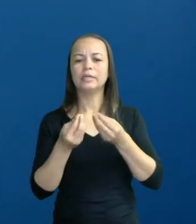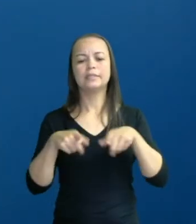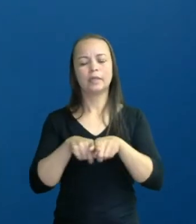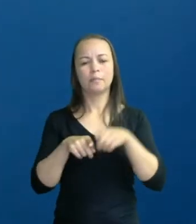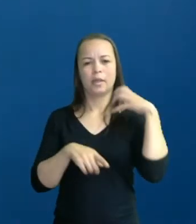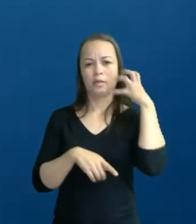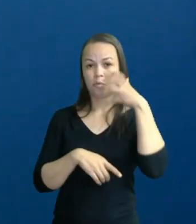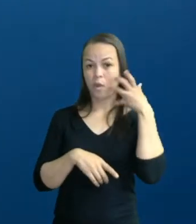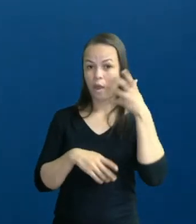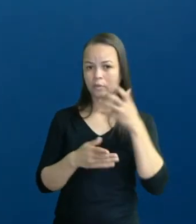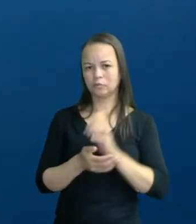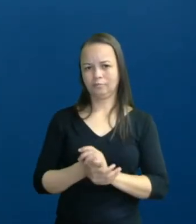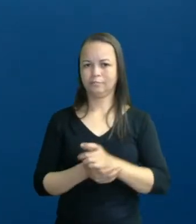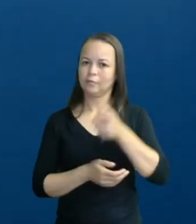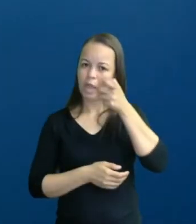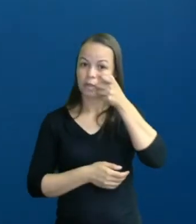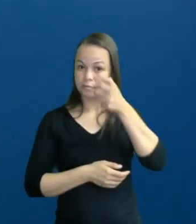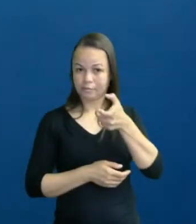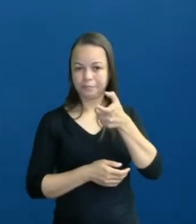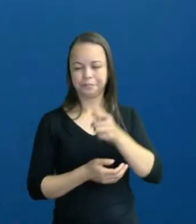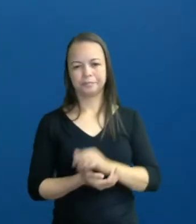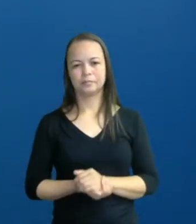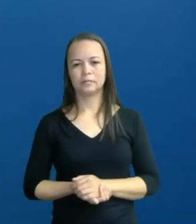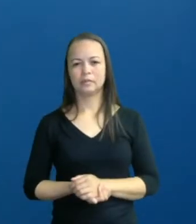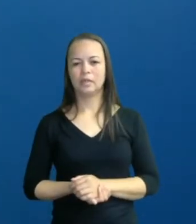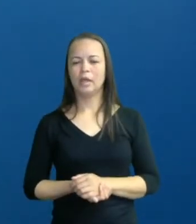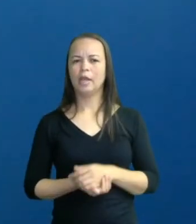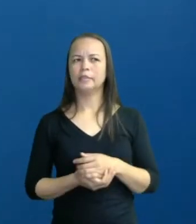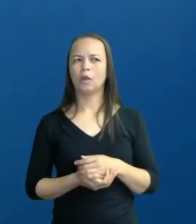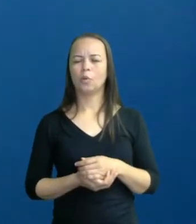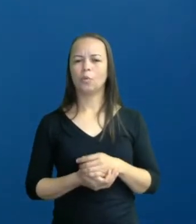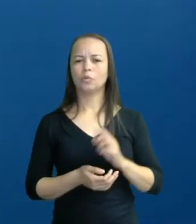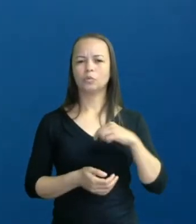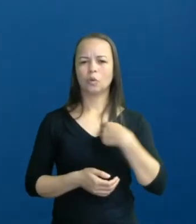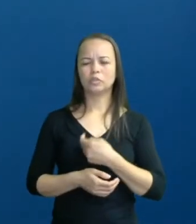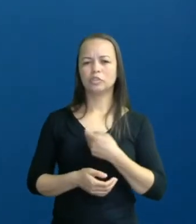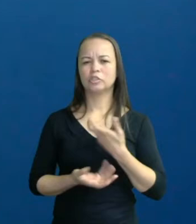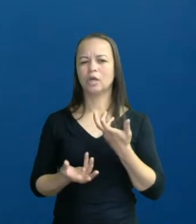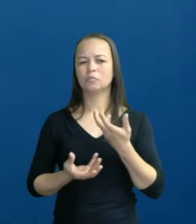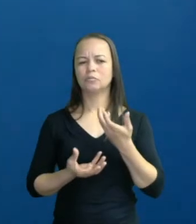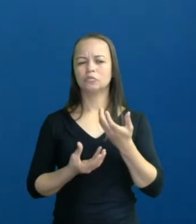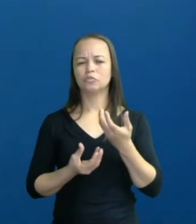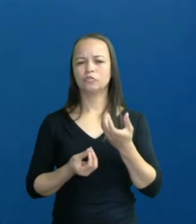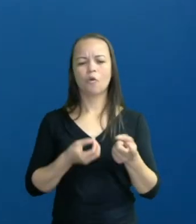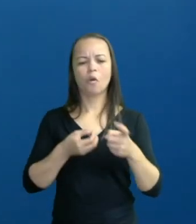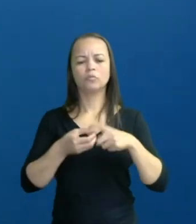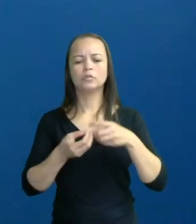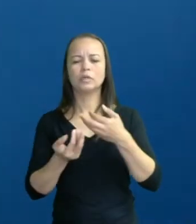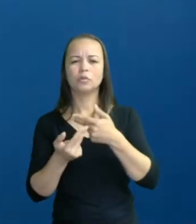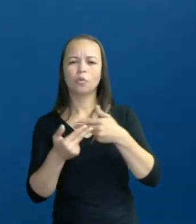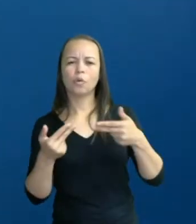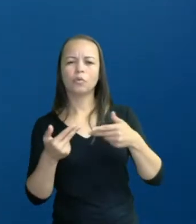tá? Além disso, aí o que é que acontece? Para que a gente conseguisse